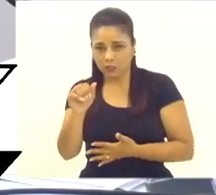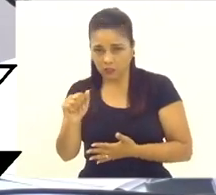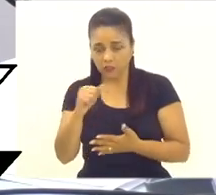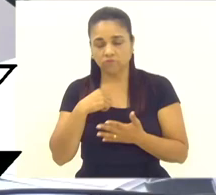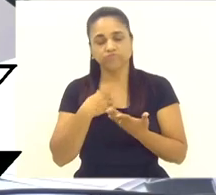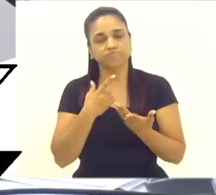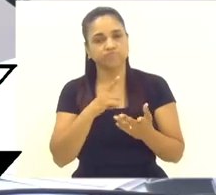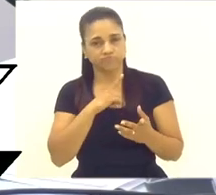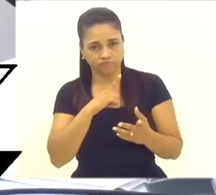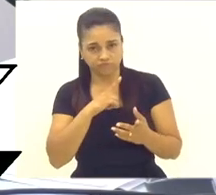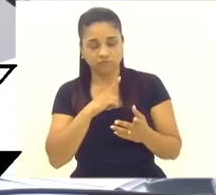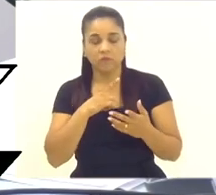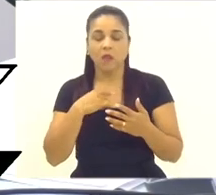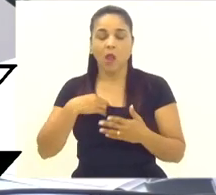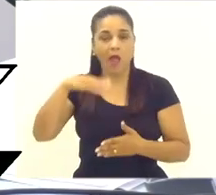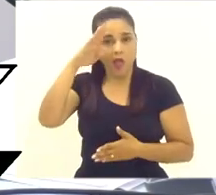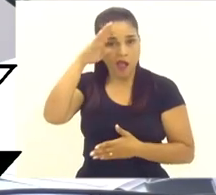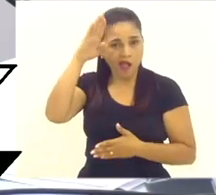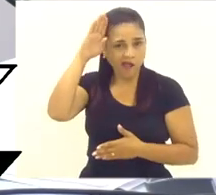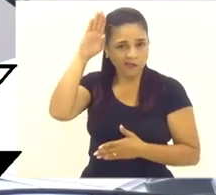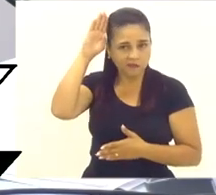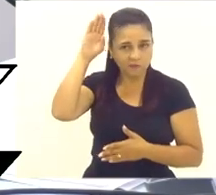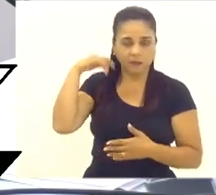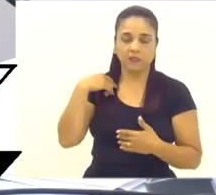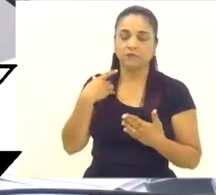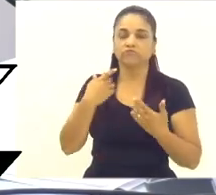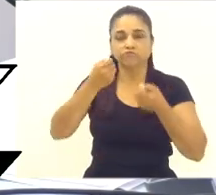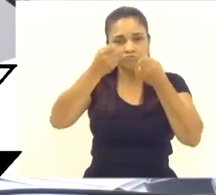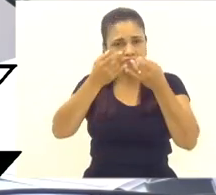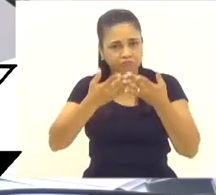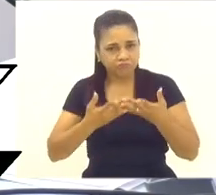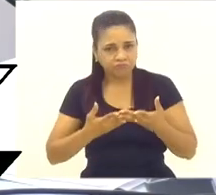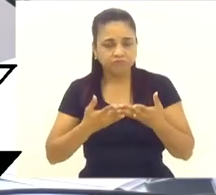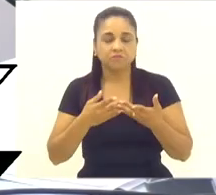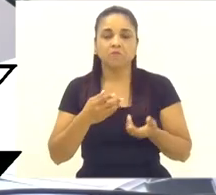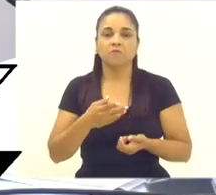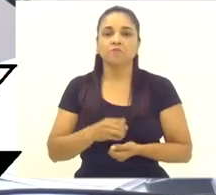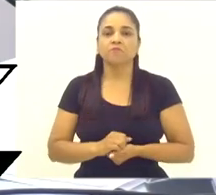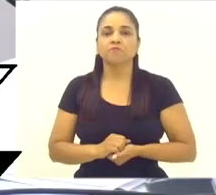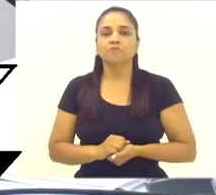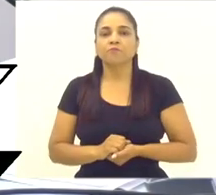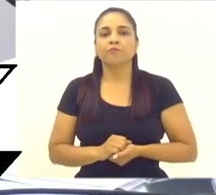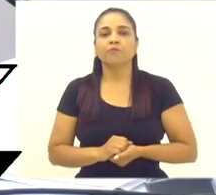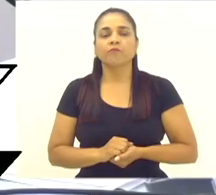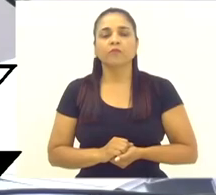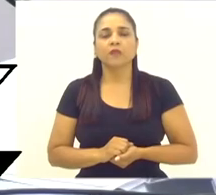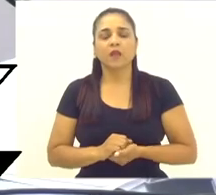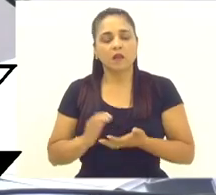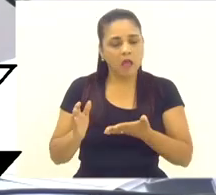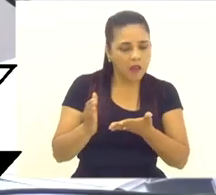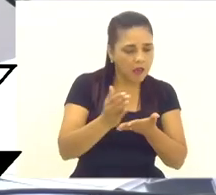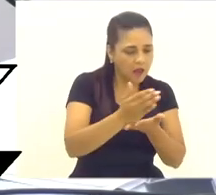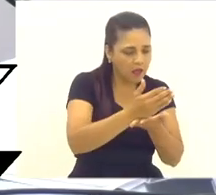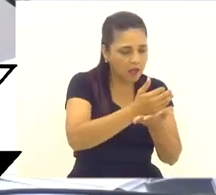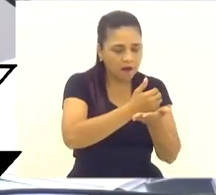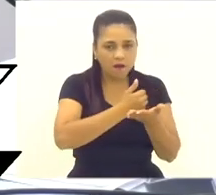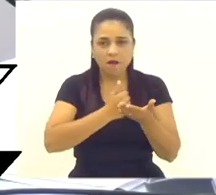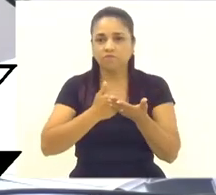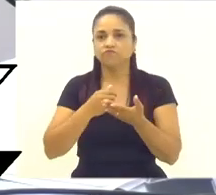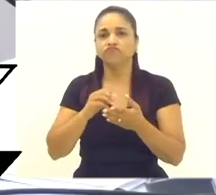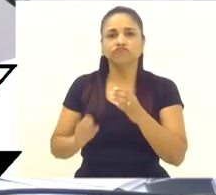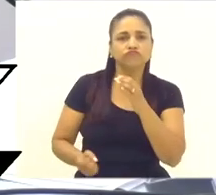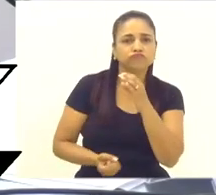que a academia aborda muito mas levantei a origem do voto aqui